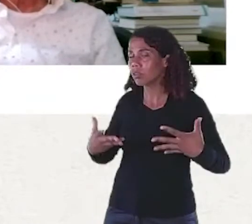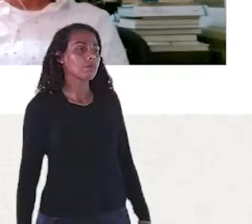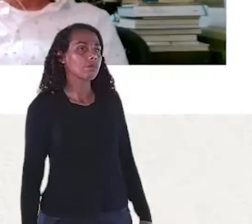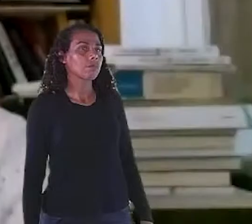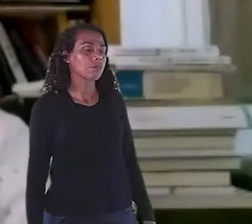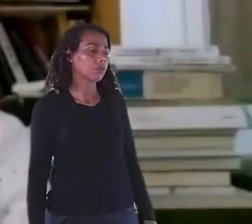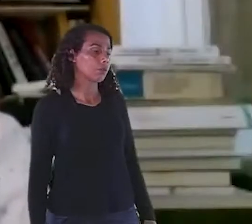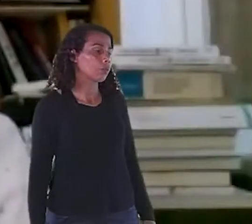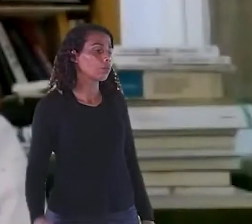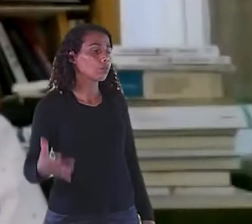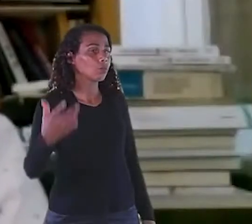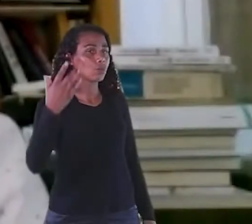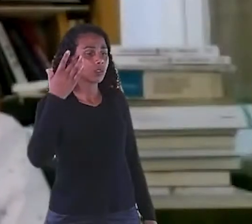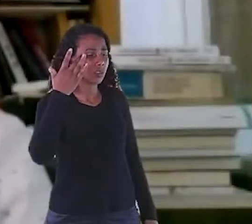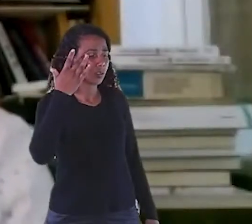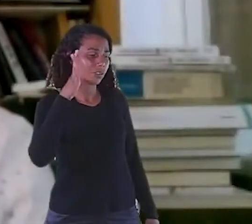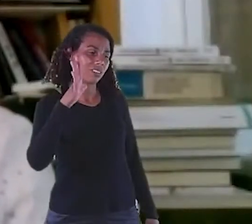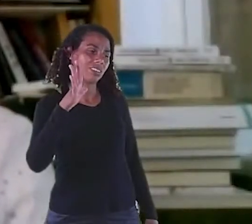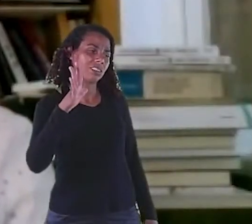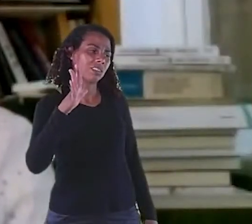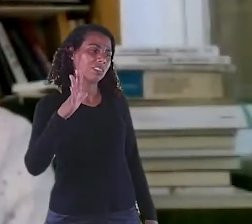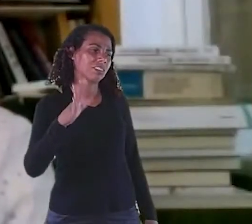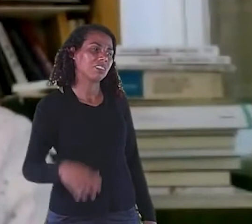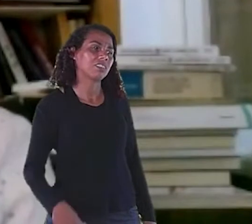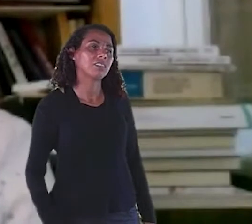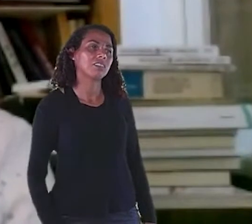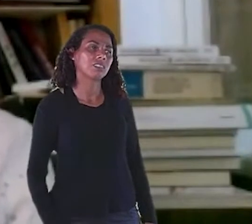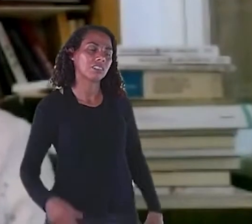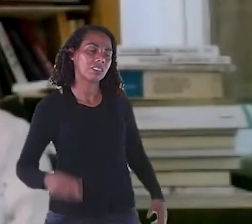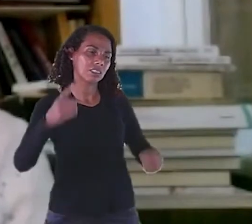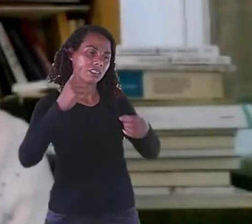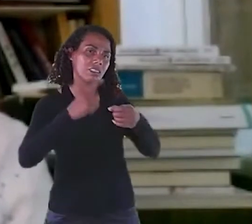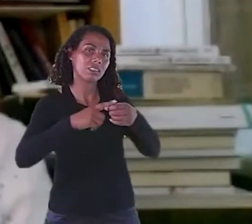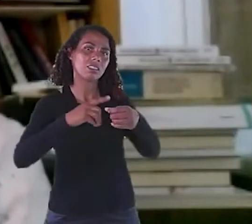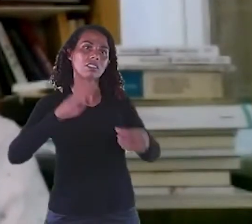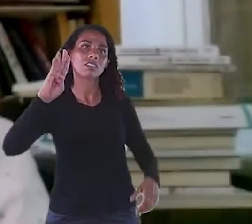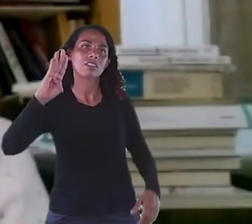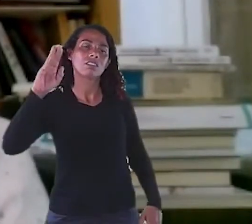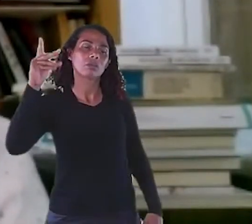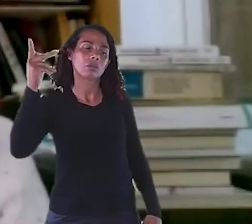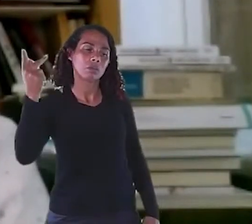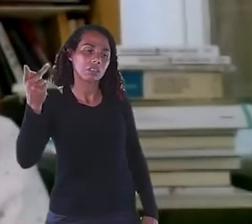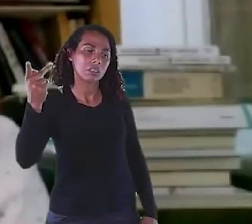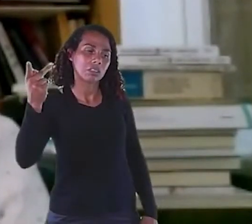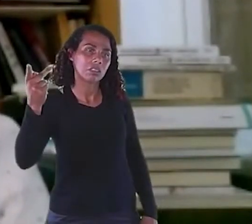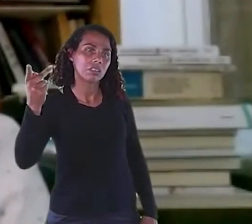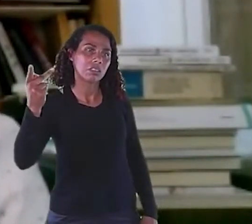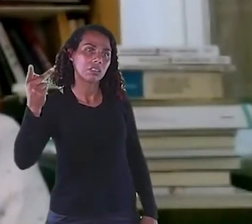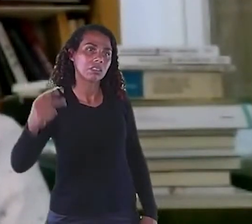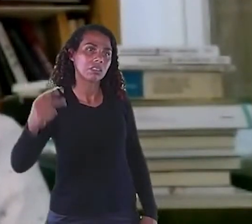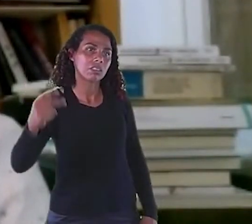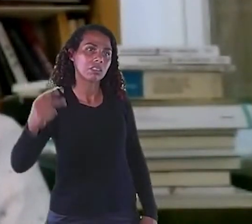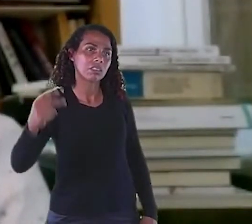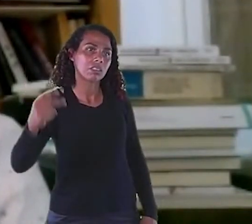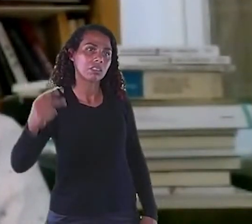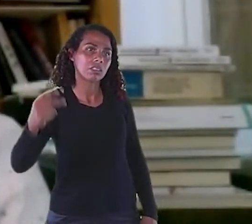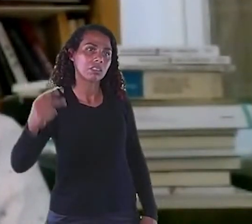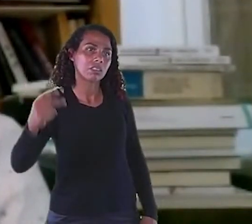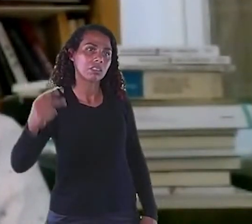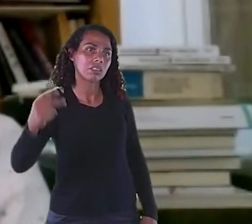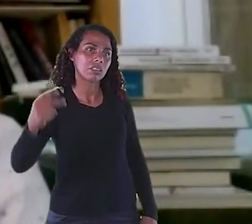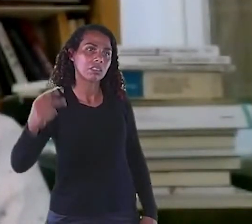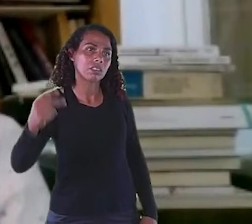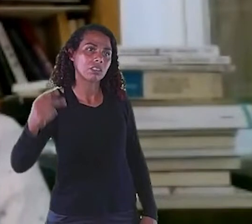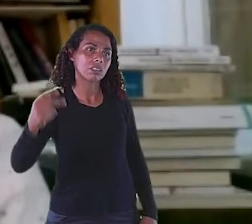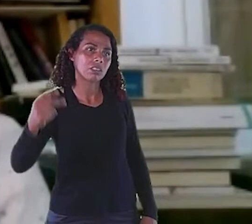eu não sei, eu não entendo de Belo Horizonte, porque a minha era uma coisa e a outra hoje. Eu, quando saí de Belo Horizonte,